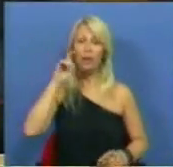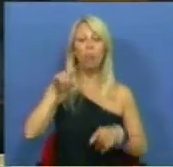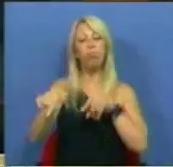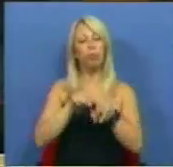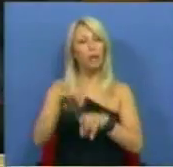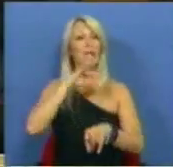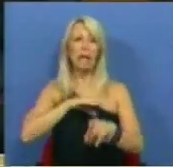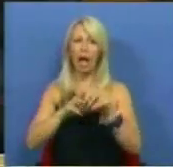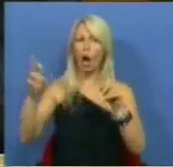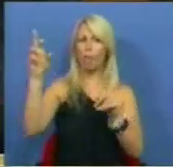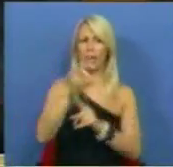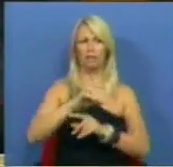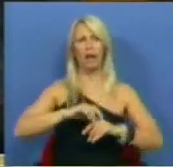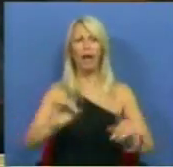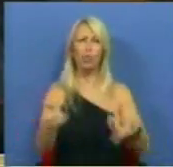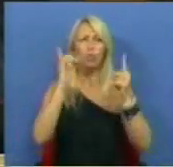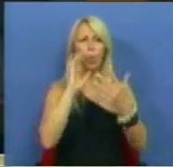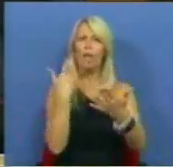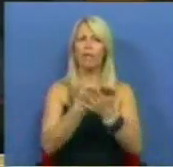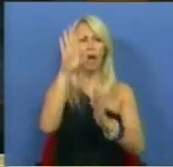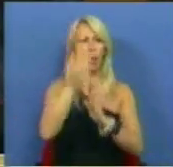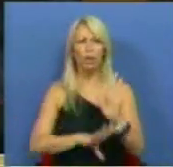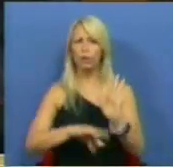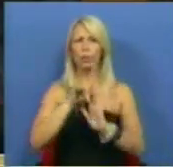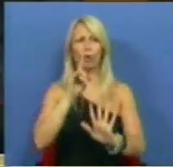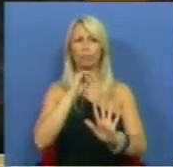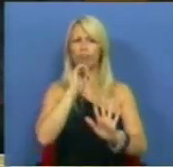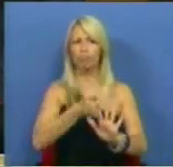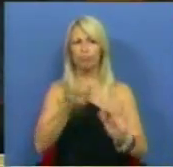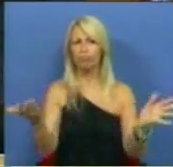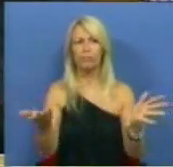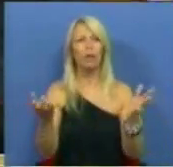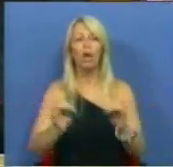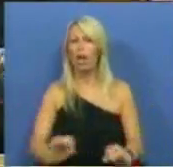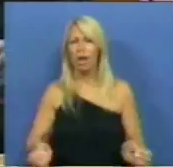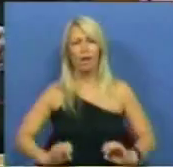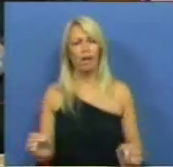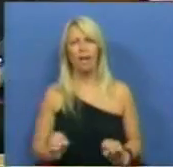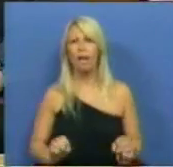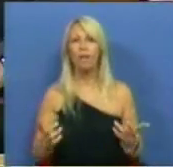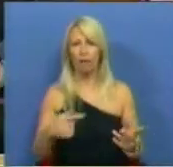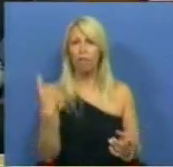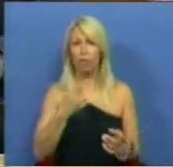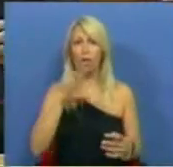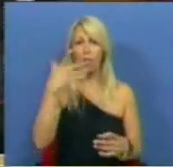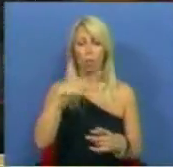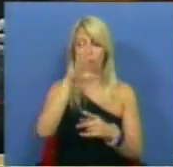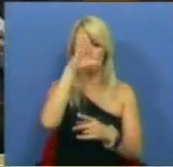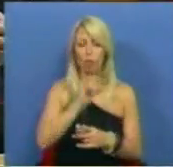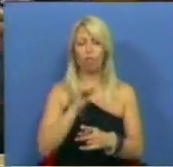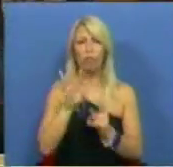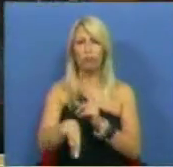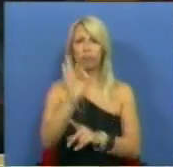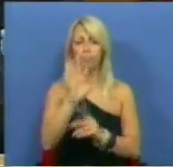Ministro, e não defendemos qualquer tipo de precariedade. Nós voltámos a perguntar quando o Governo nomeou para o Conselho para a Promoção da